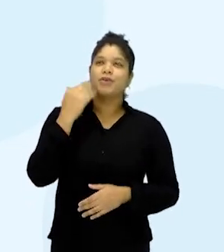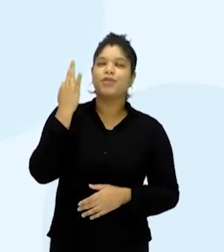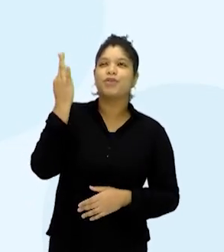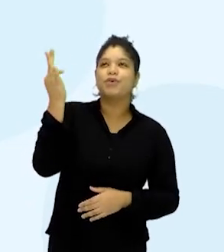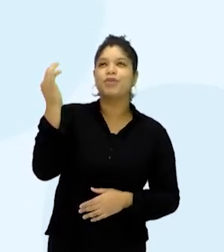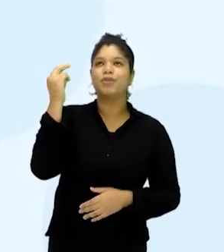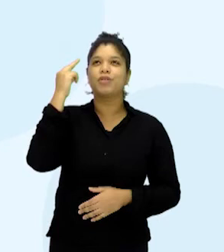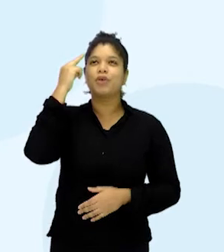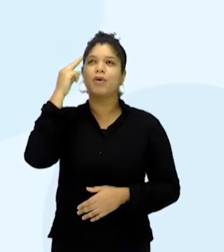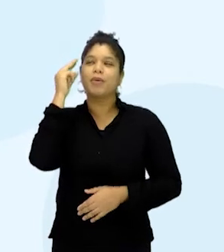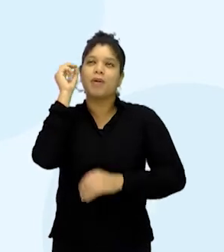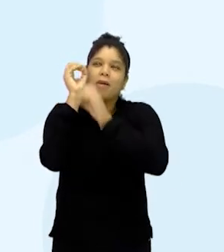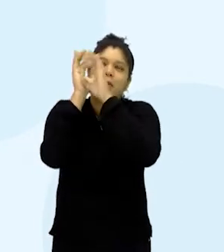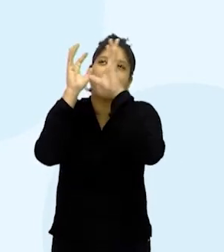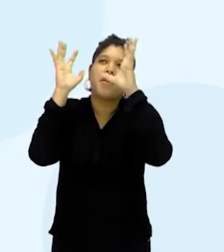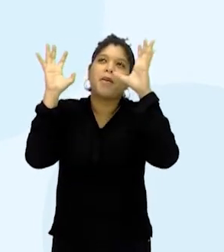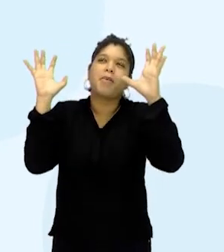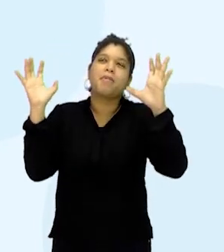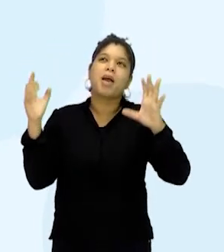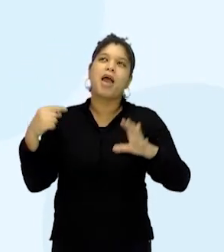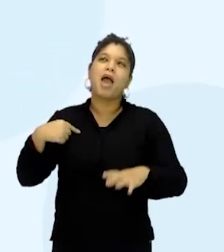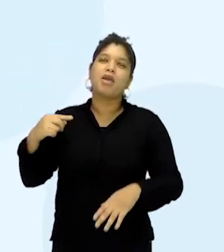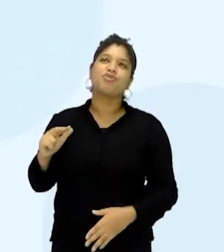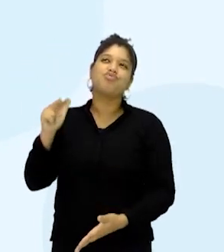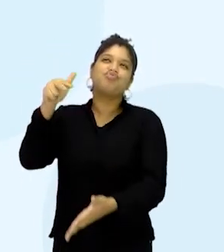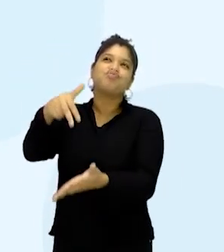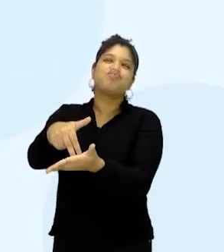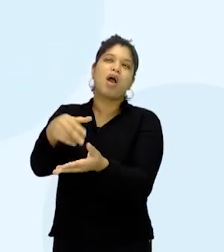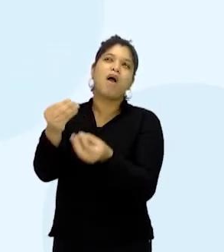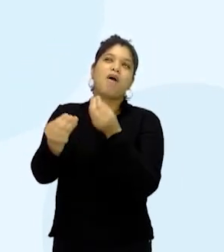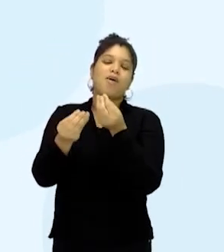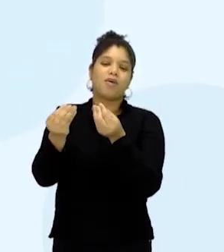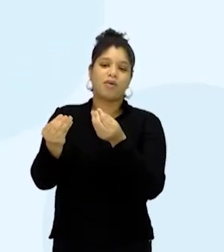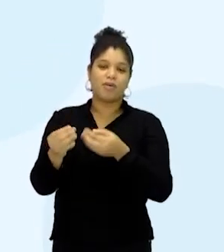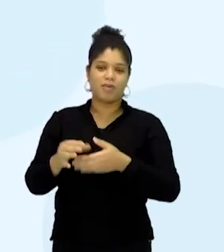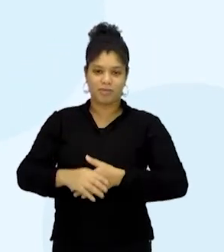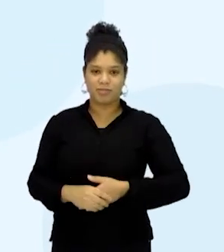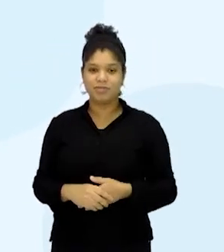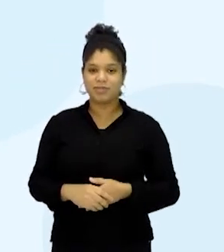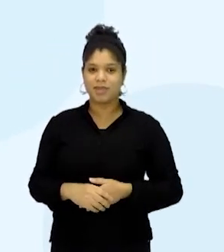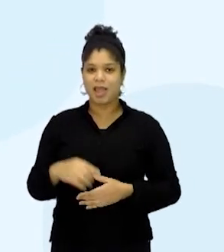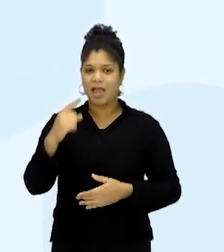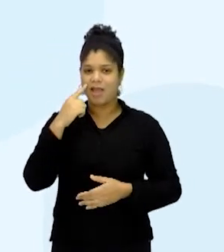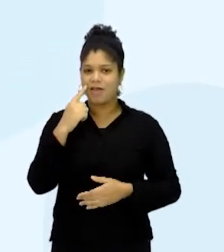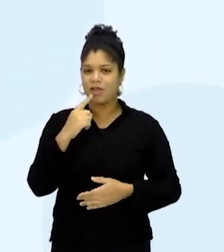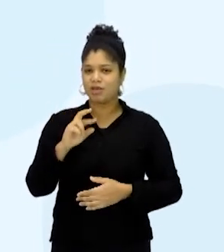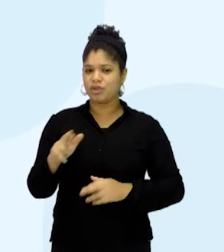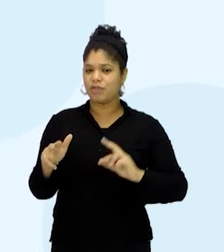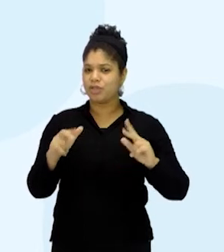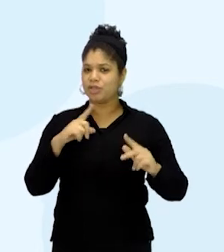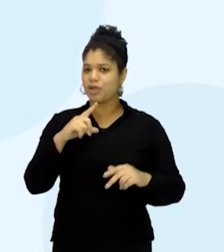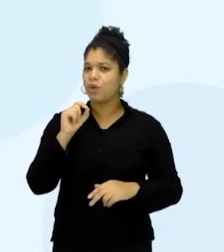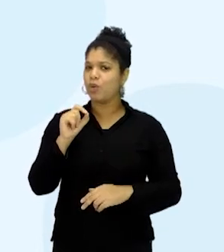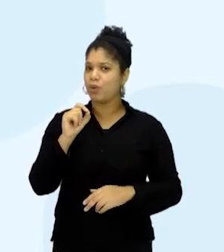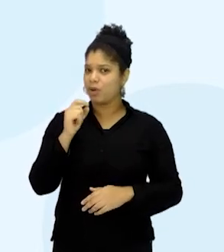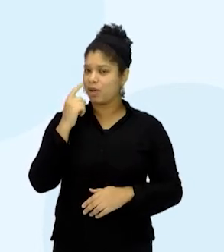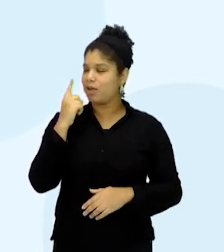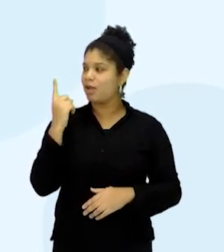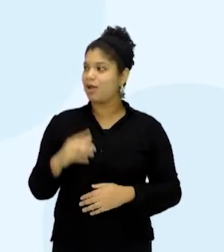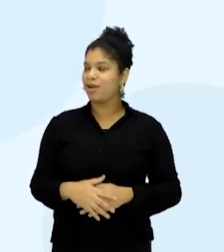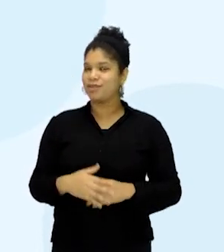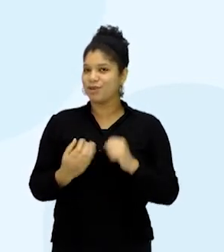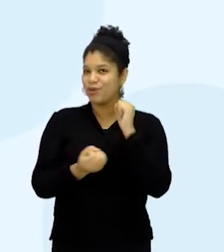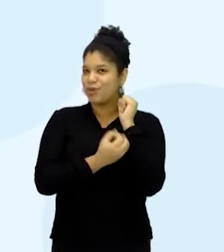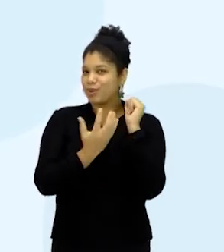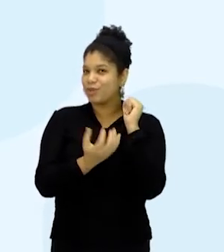visão projetada de si no futuro. E vocês podem ter percebido que tem uma coisa diferente nesse slide, porque nós acabamos de dar um spoiler